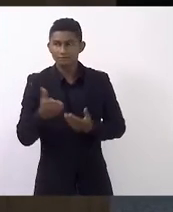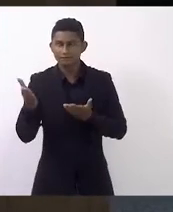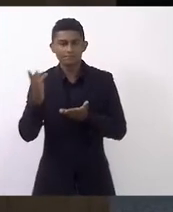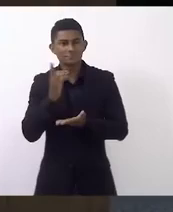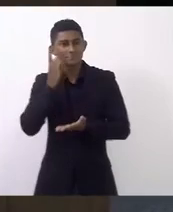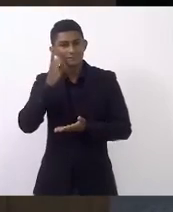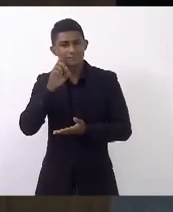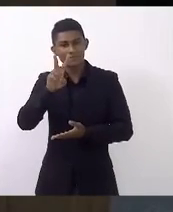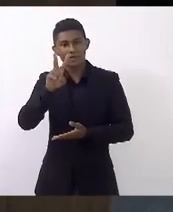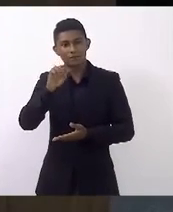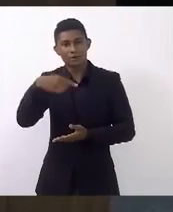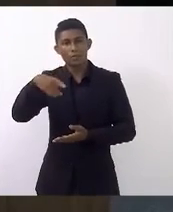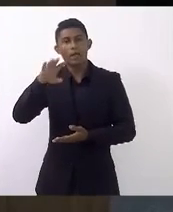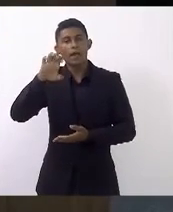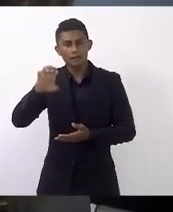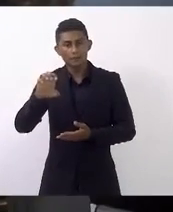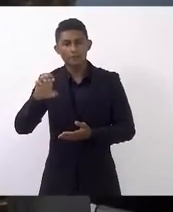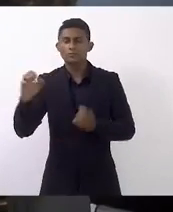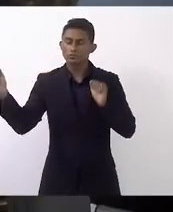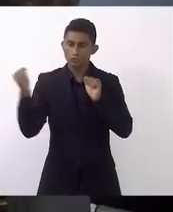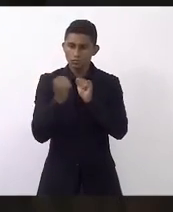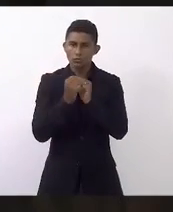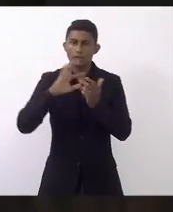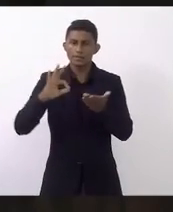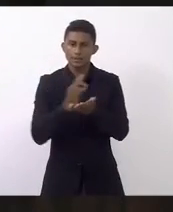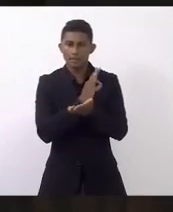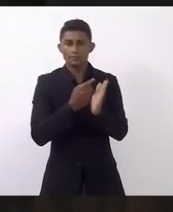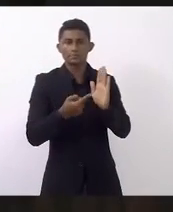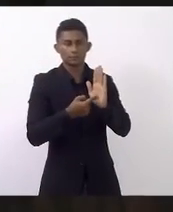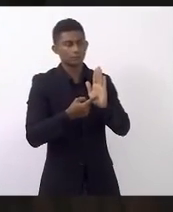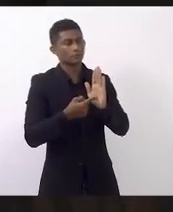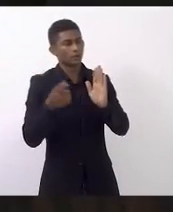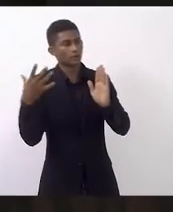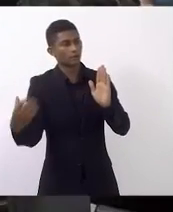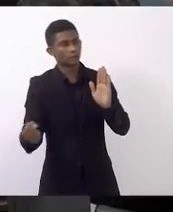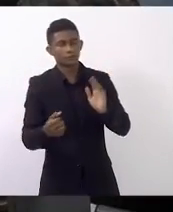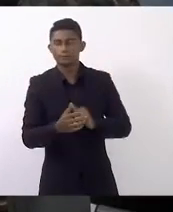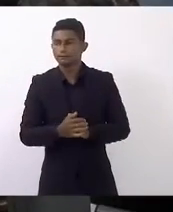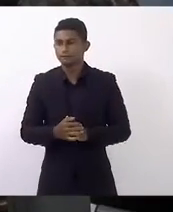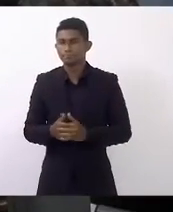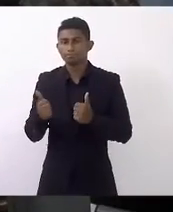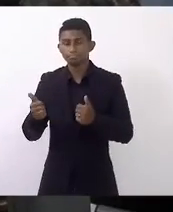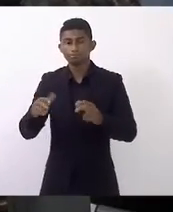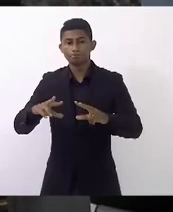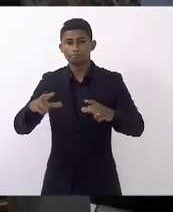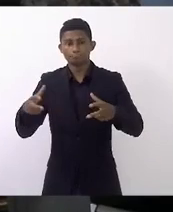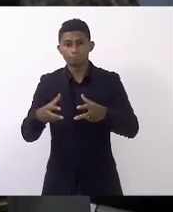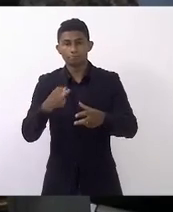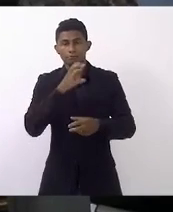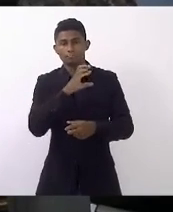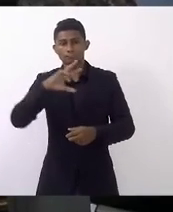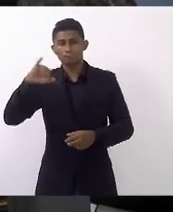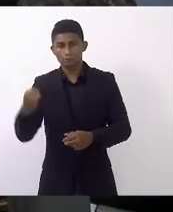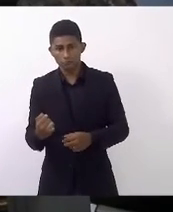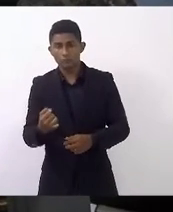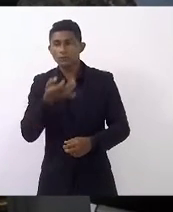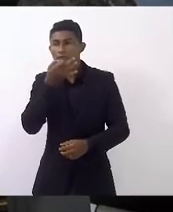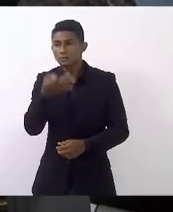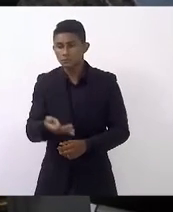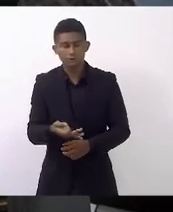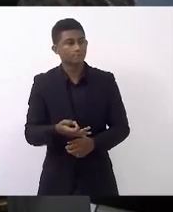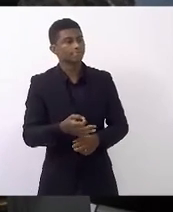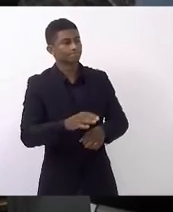Carneiro, por favor. Obrigada. Perfeitamente, deputado. Pela CCJ, deputado Márcio Pacheco. Parecer é pela constitucionalidade com